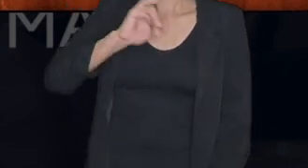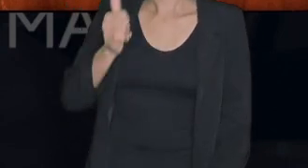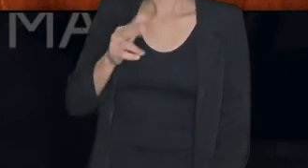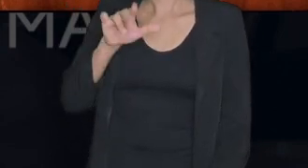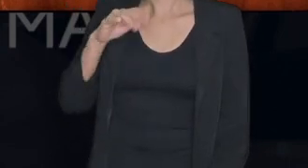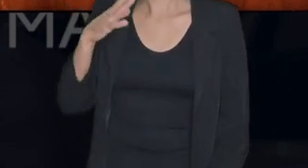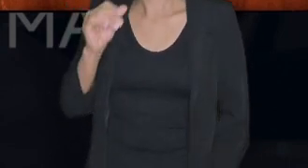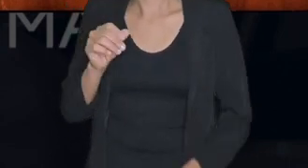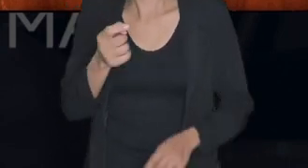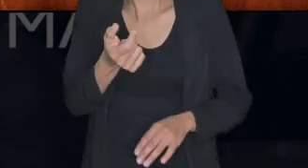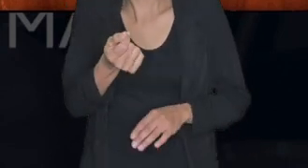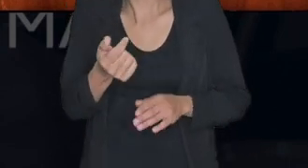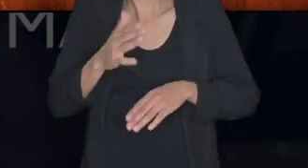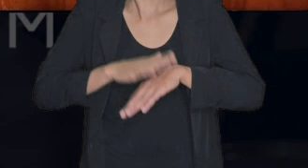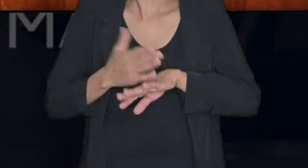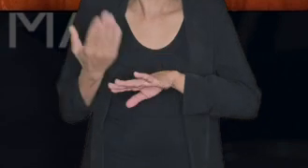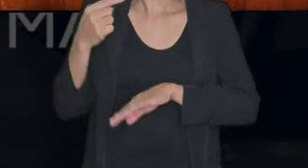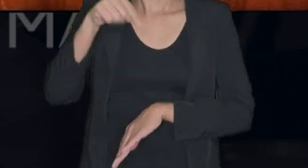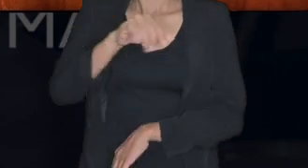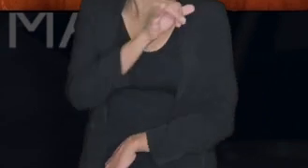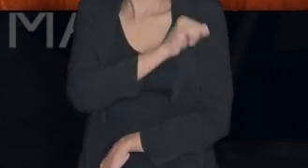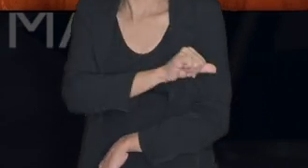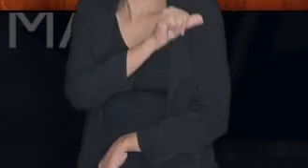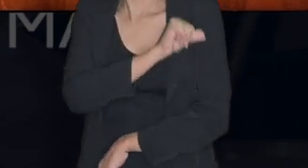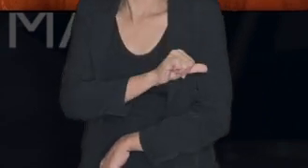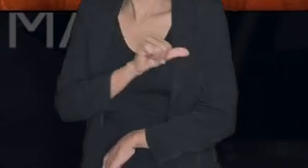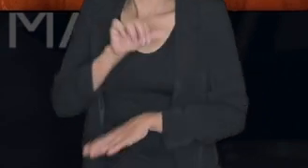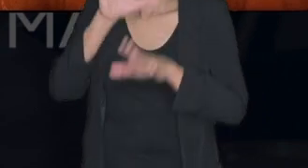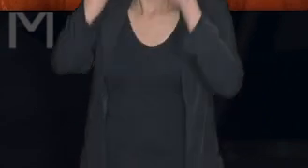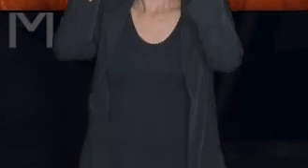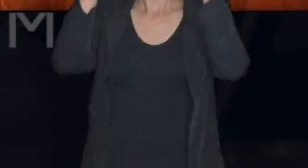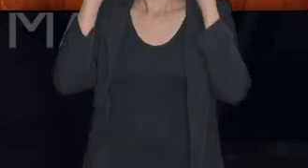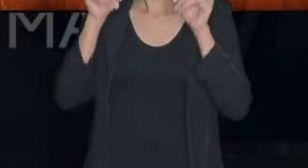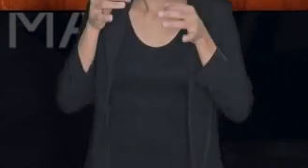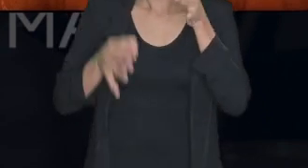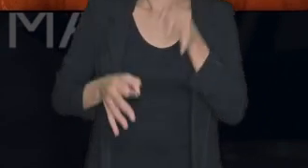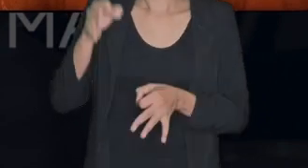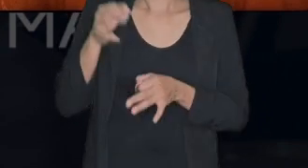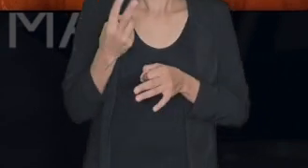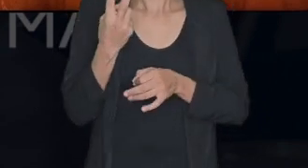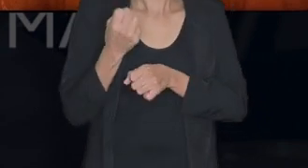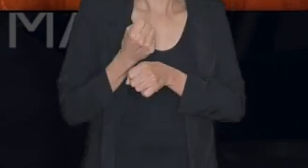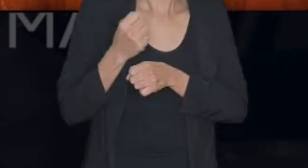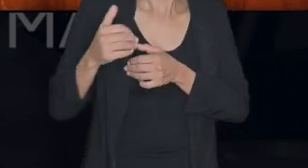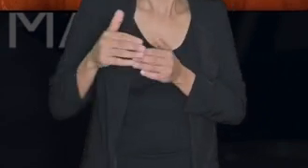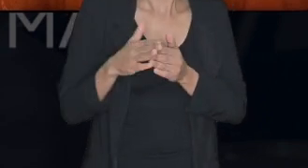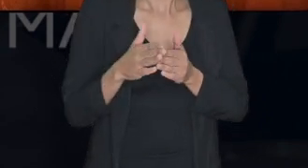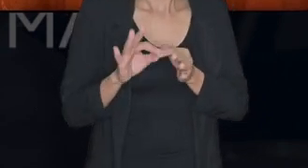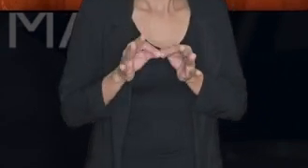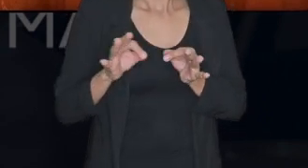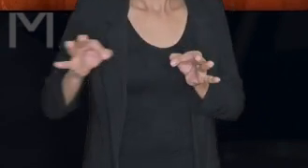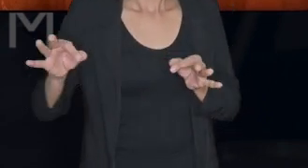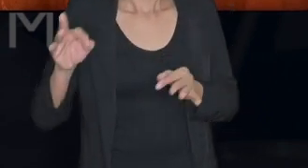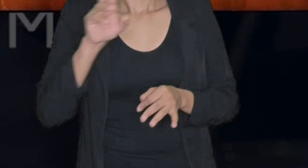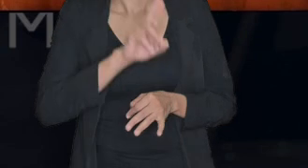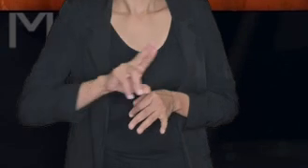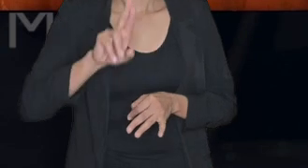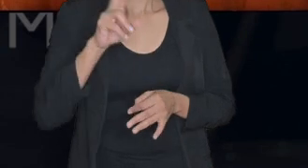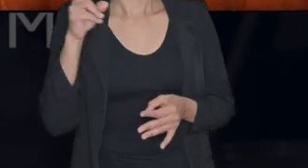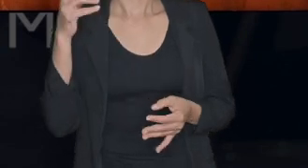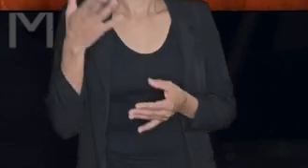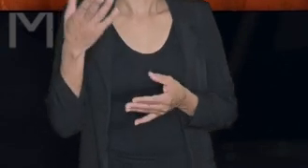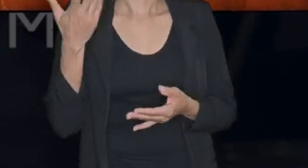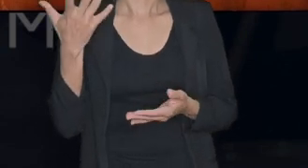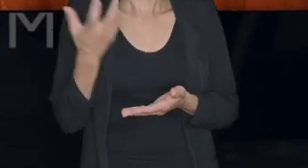Justiça, por 2 longos anos, não deixava processar uso capião judicial, porque dizia, vamos ver se a pessoa